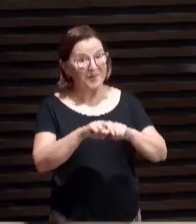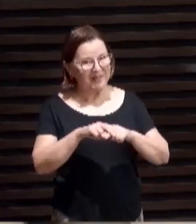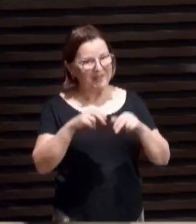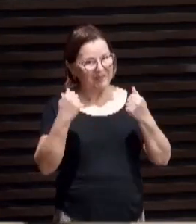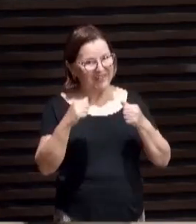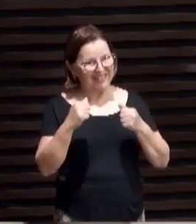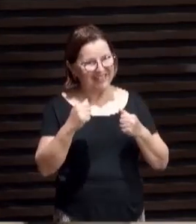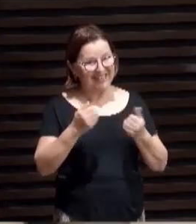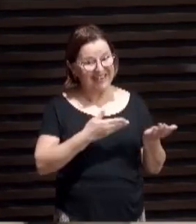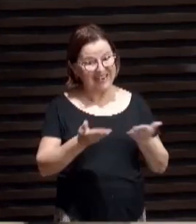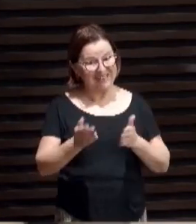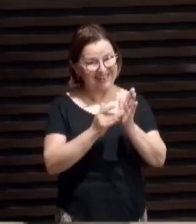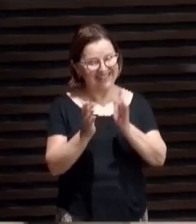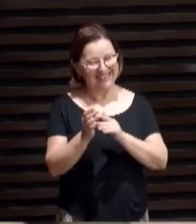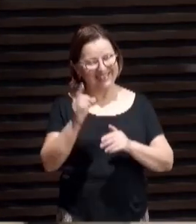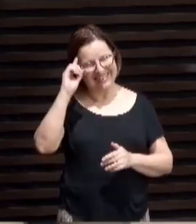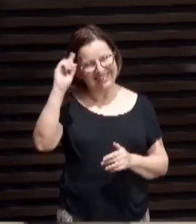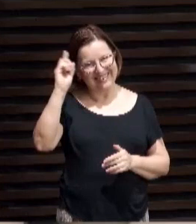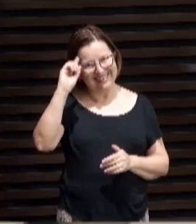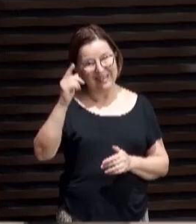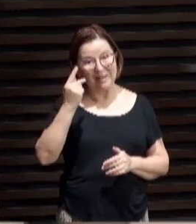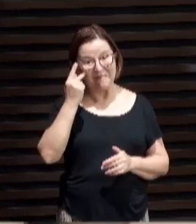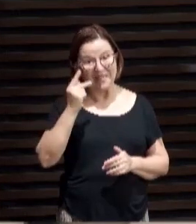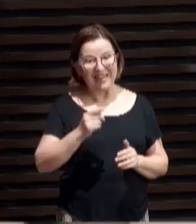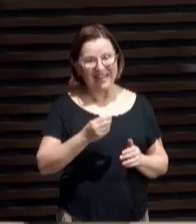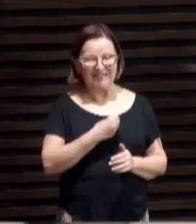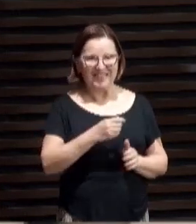Jesus se manifeste em nosso corpo mortal.